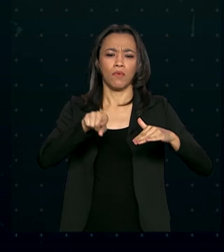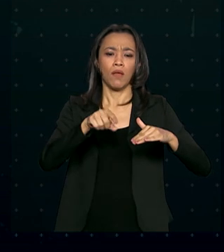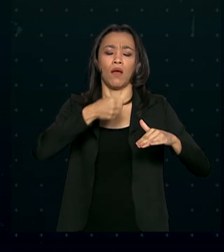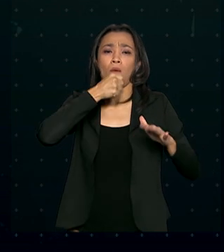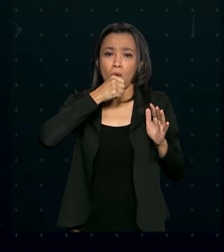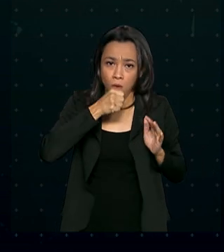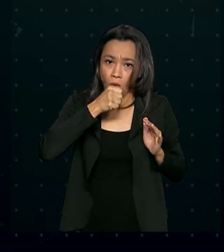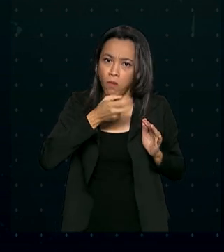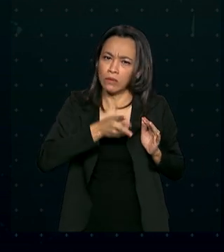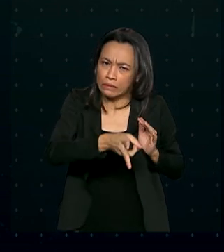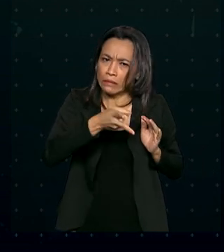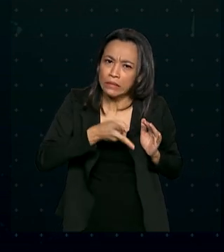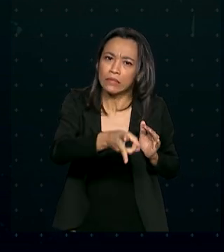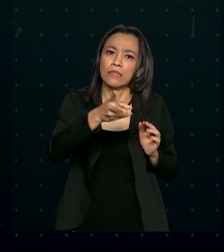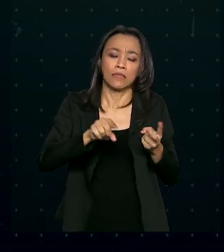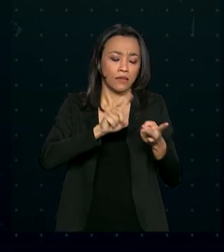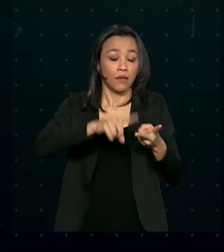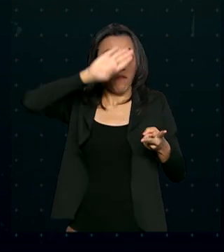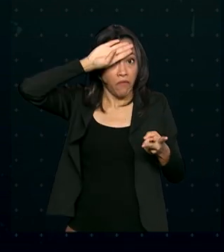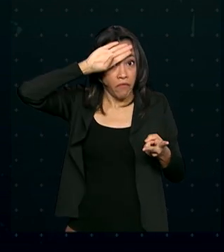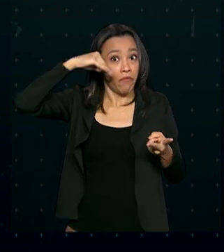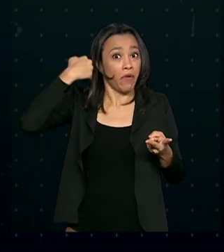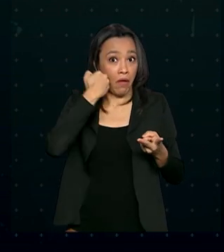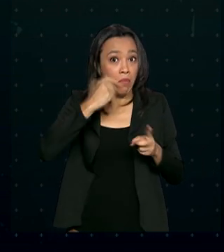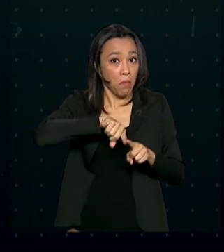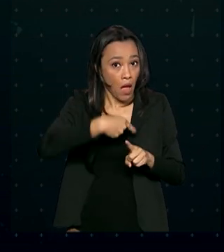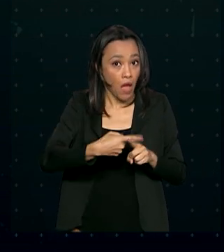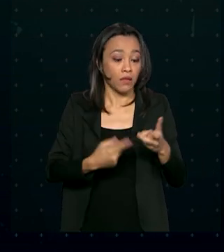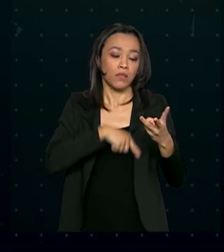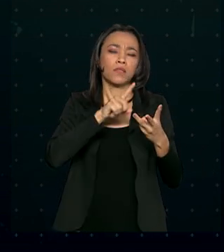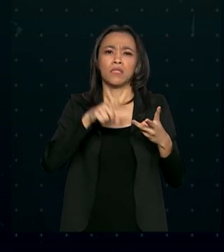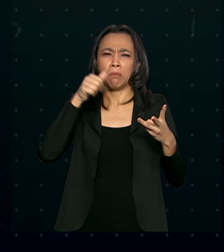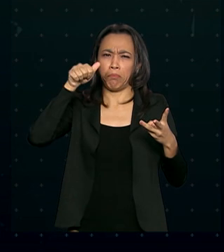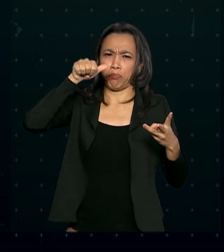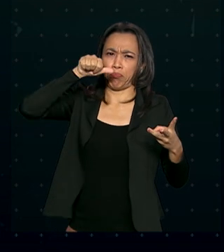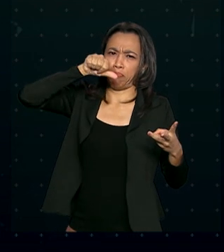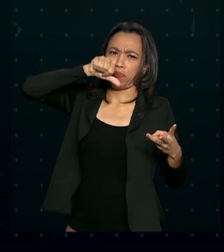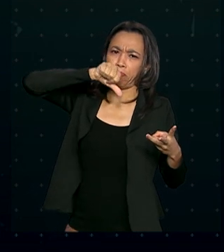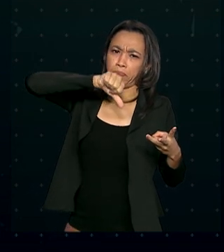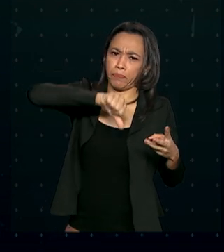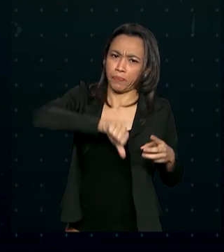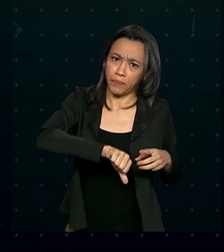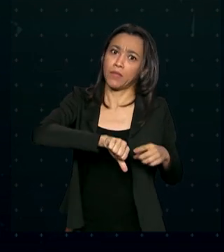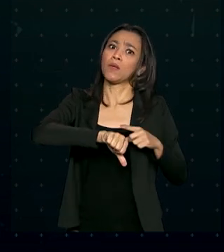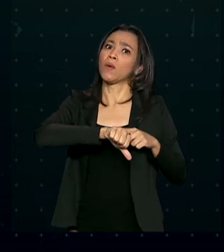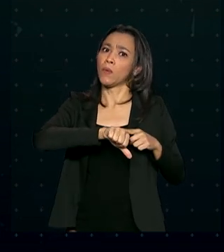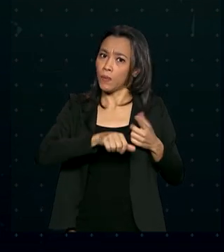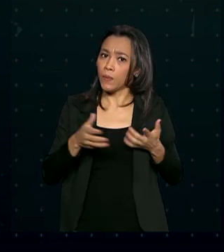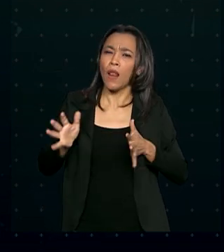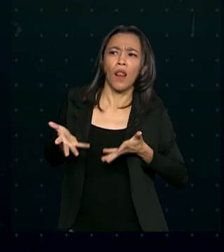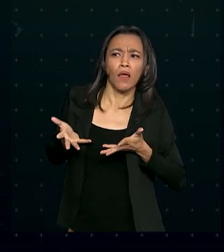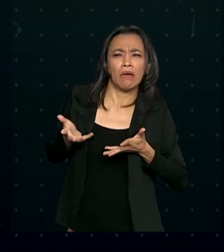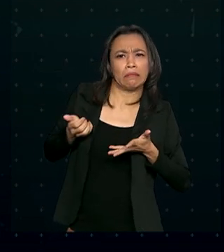tosse persistente, mais febre diária e piora progressiva de um dos sintomas leves em